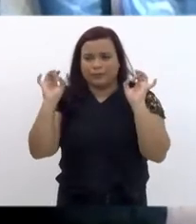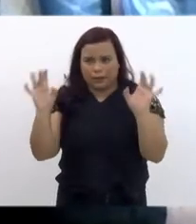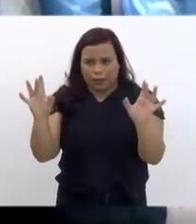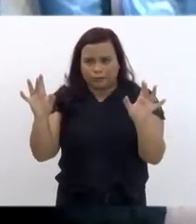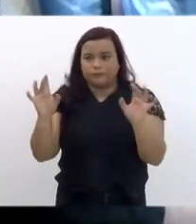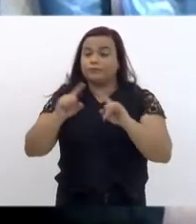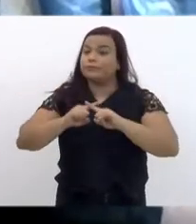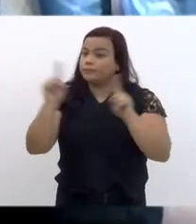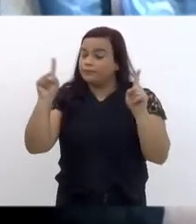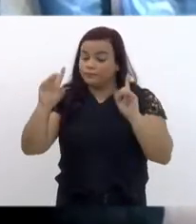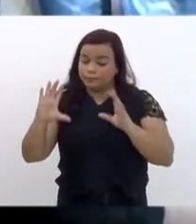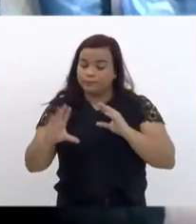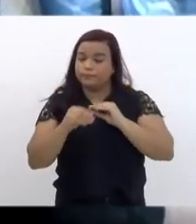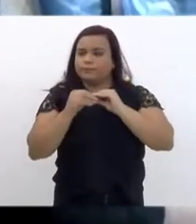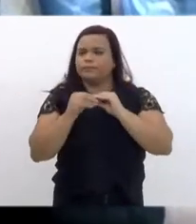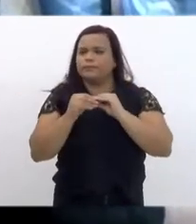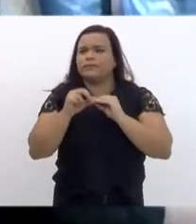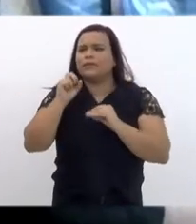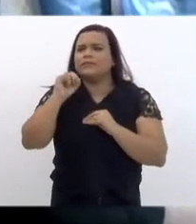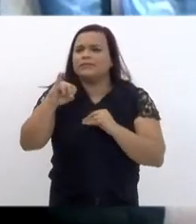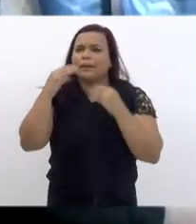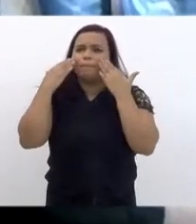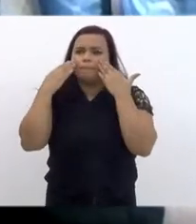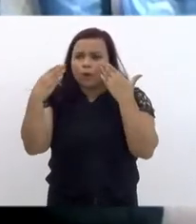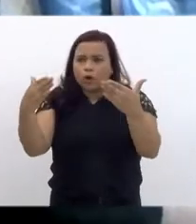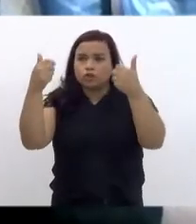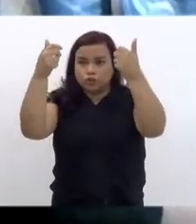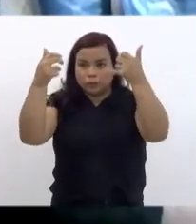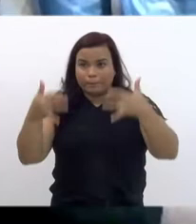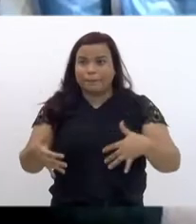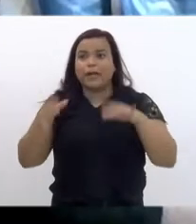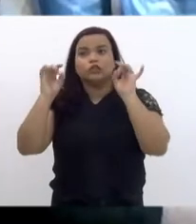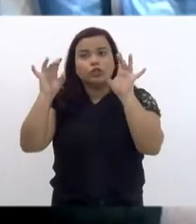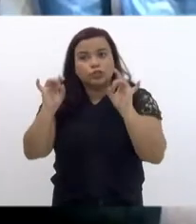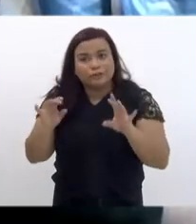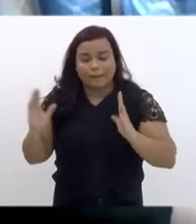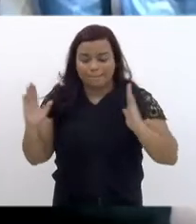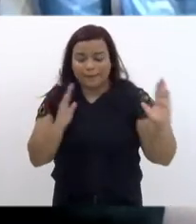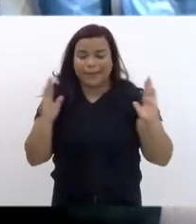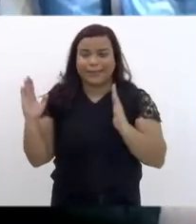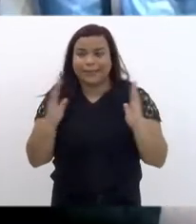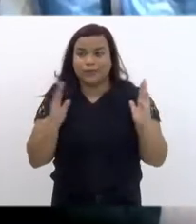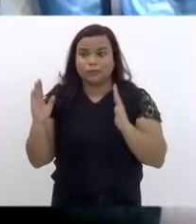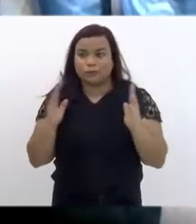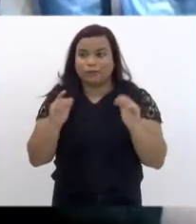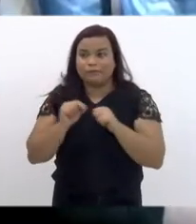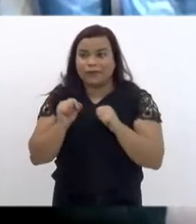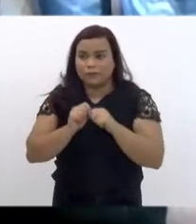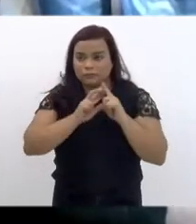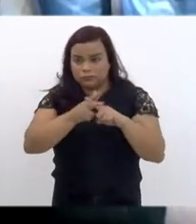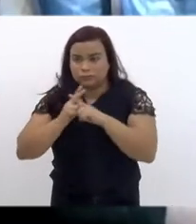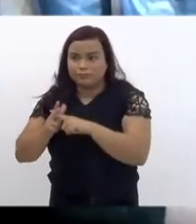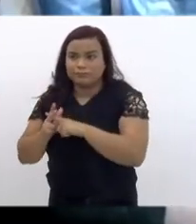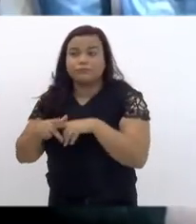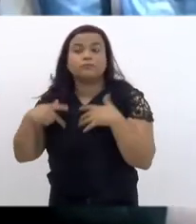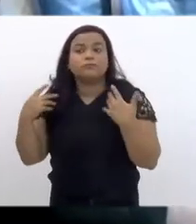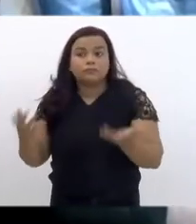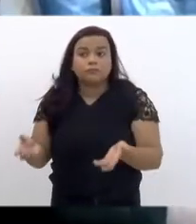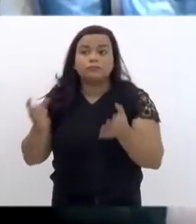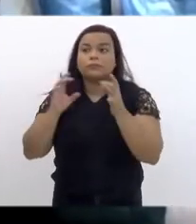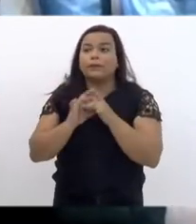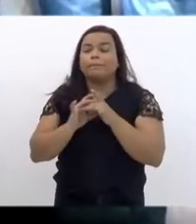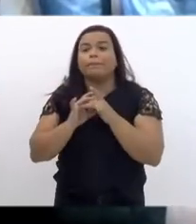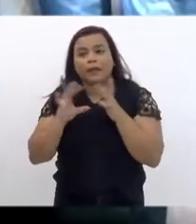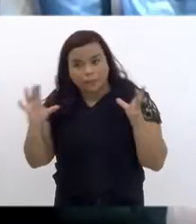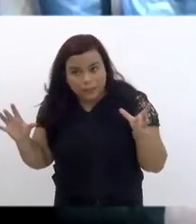expressão: mediante apresentação de justificativo e com prazo determinado. Ou seja, ela permite